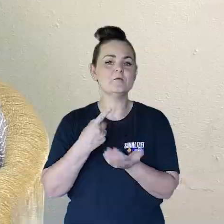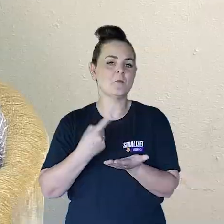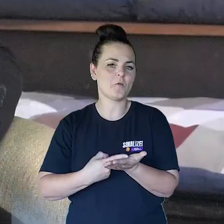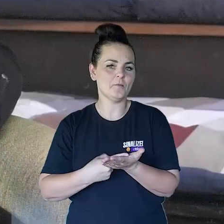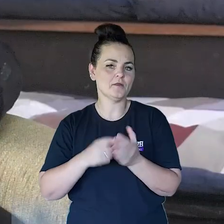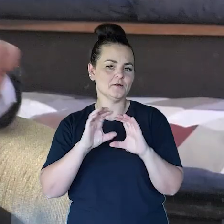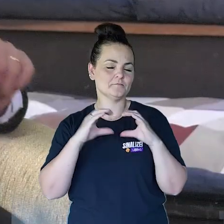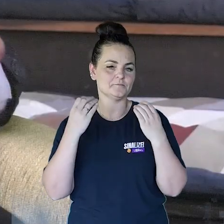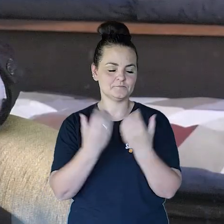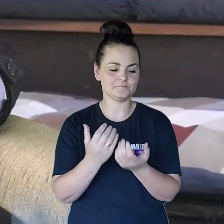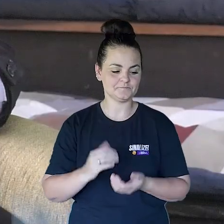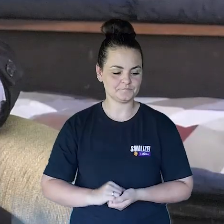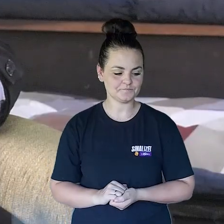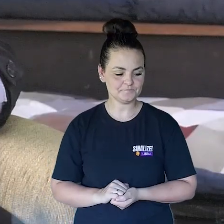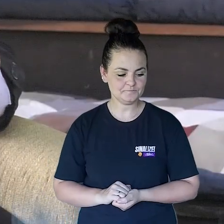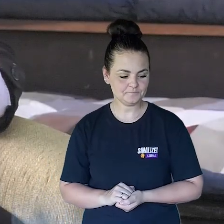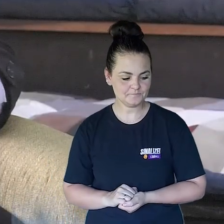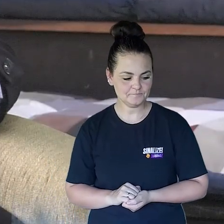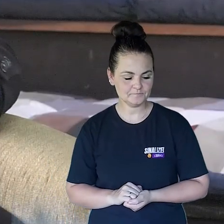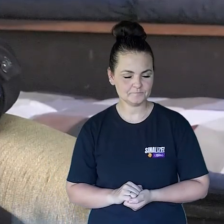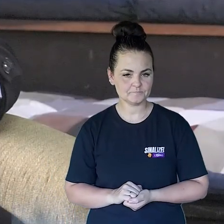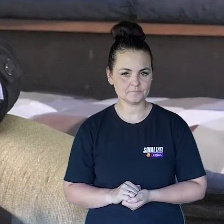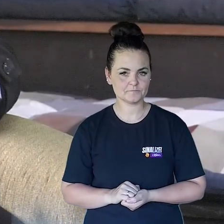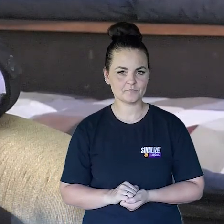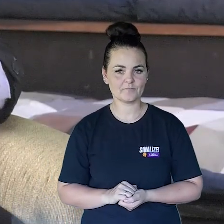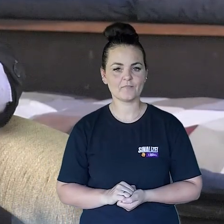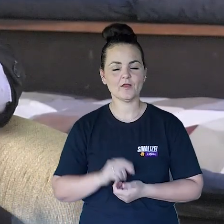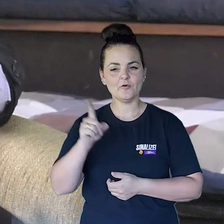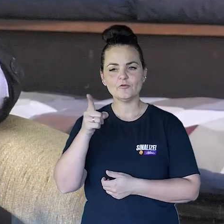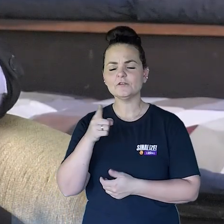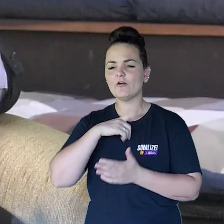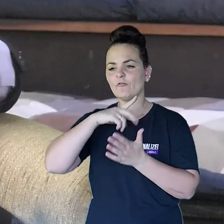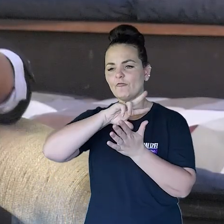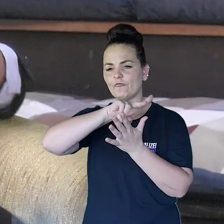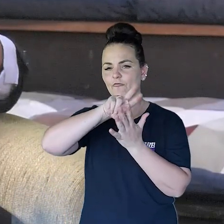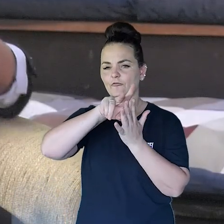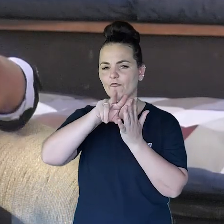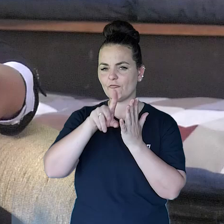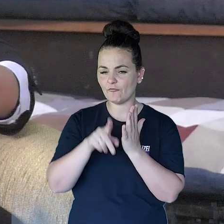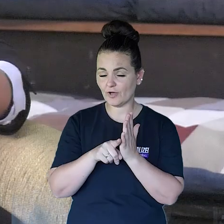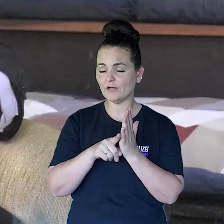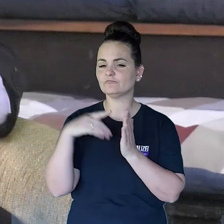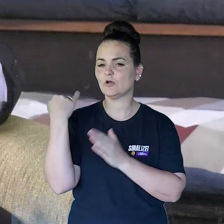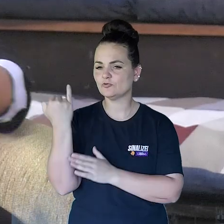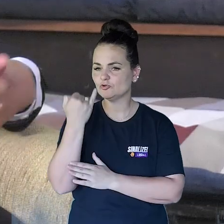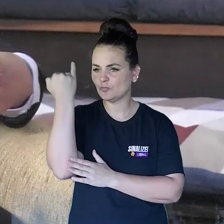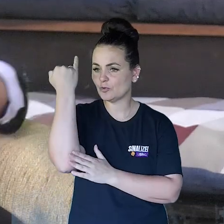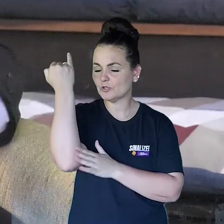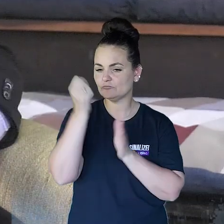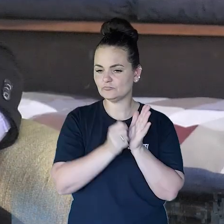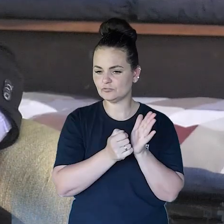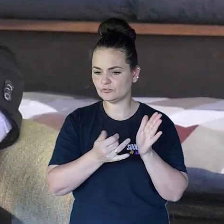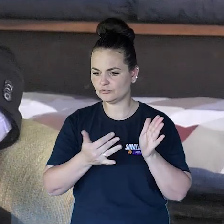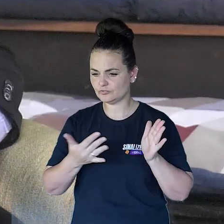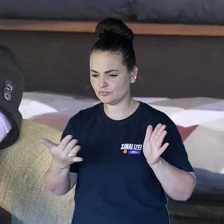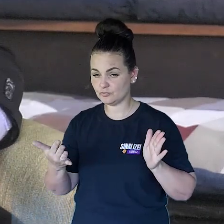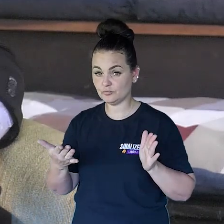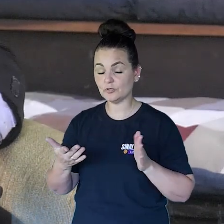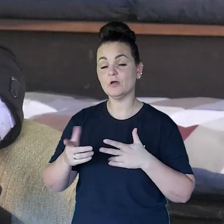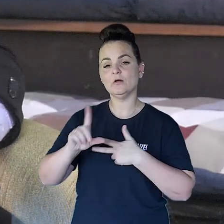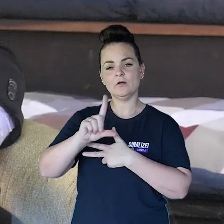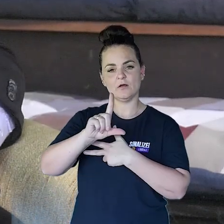comunidade. Vereador, você trouxe vários fatos importantes, né, ao longo da